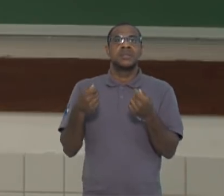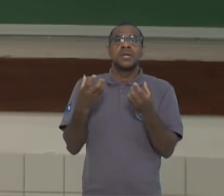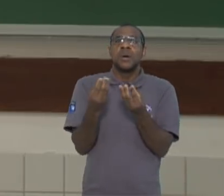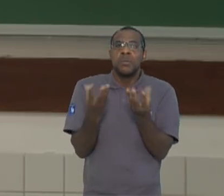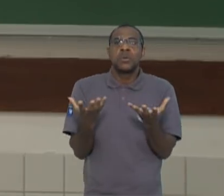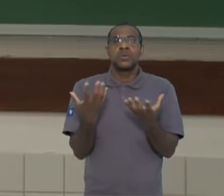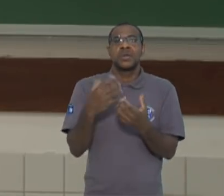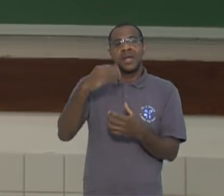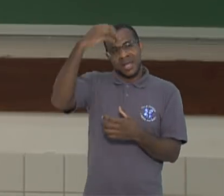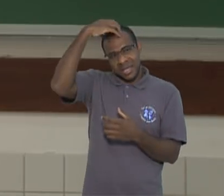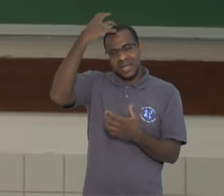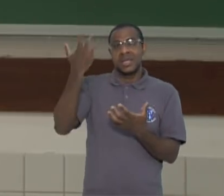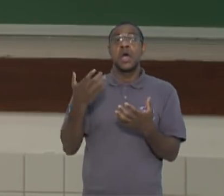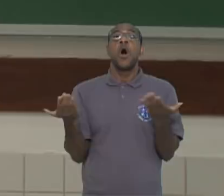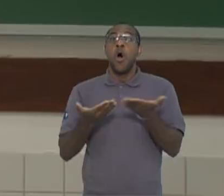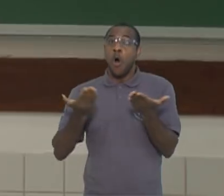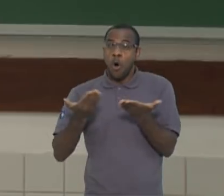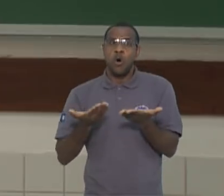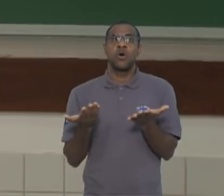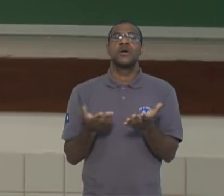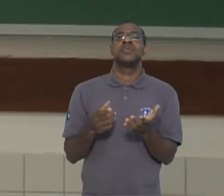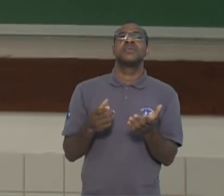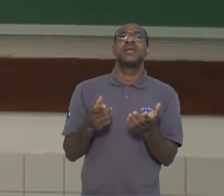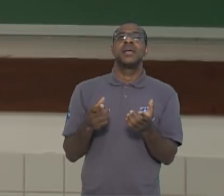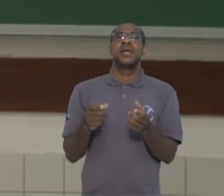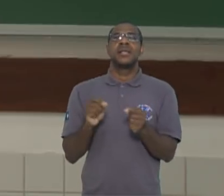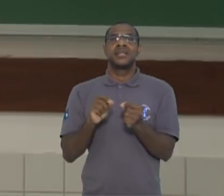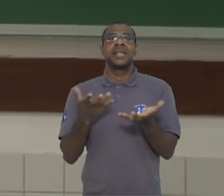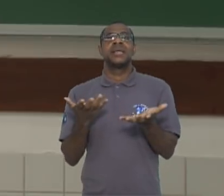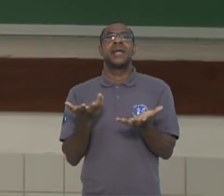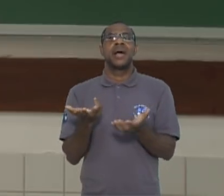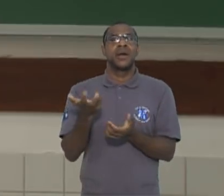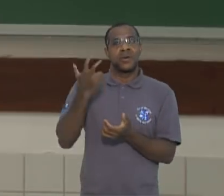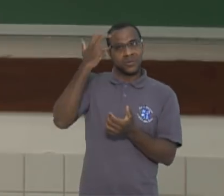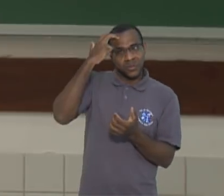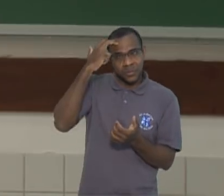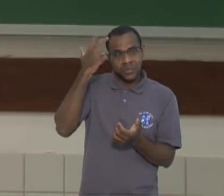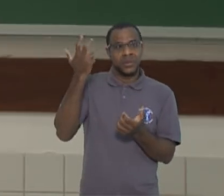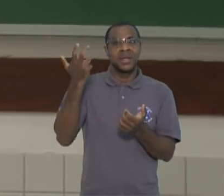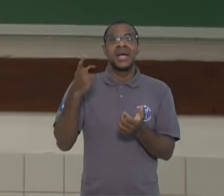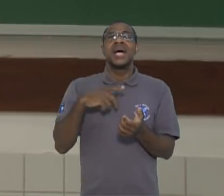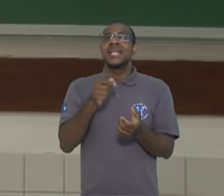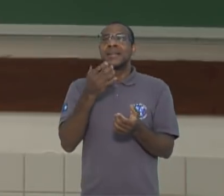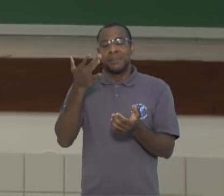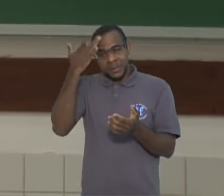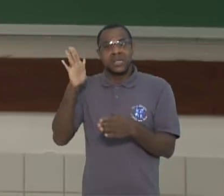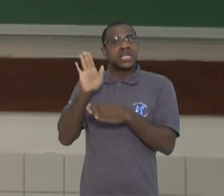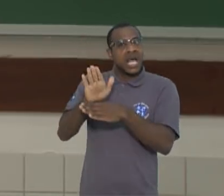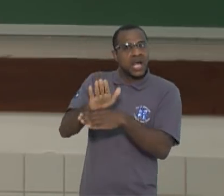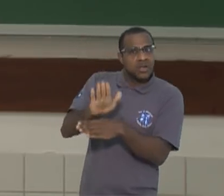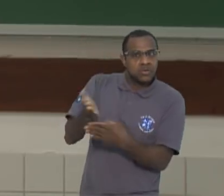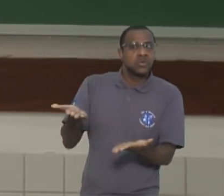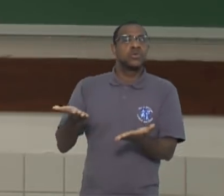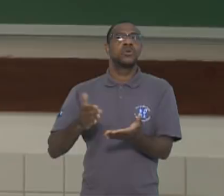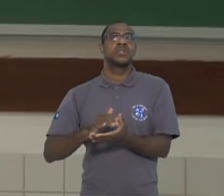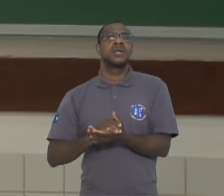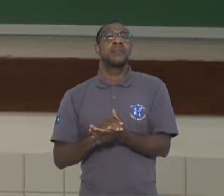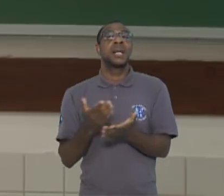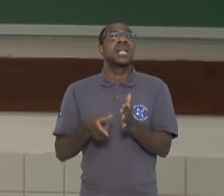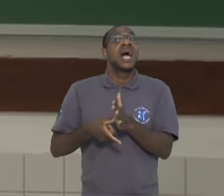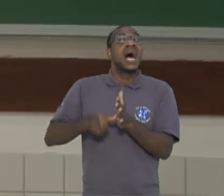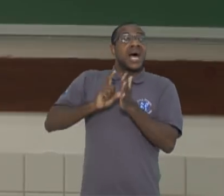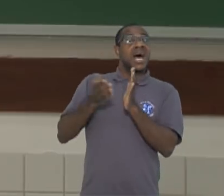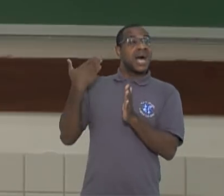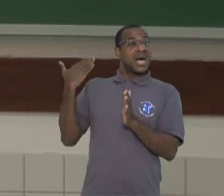Né? Hoje em dia a gente tem o quê? Através de leis de incentivos à cultura, né? Patrocinadores, mas não é como antes que